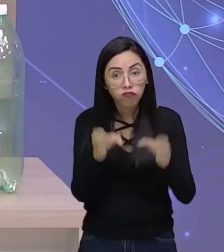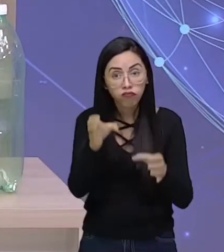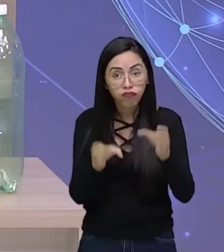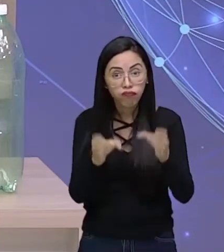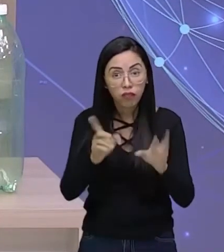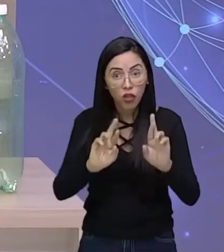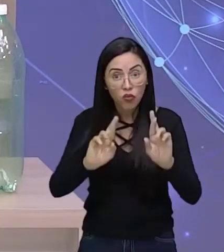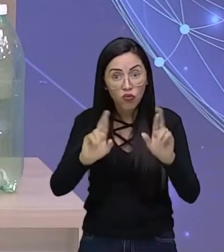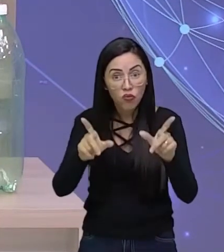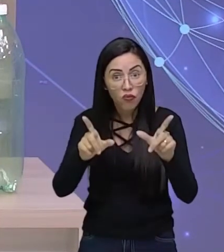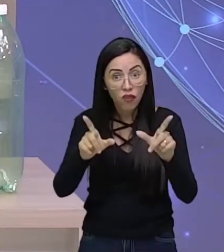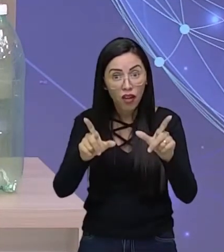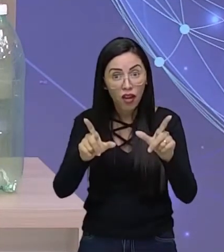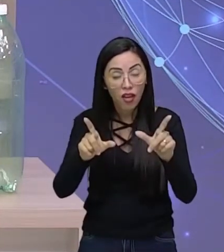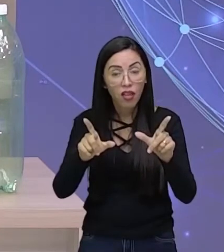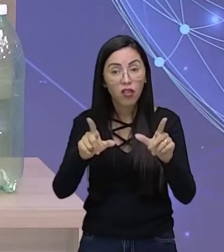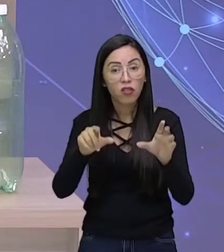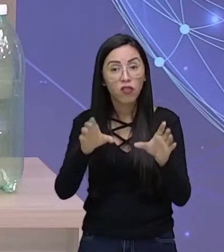aqui,